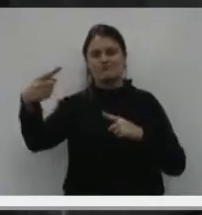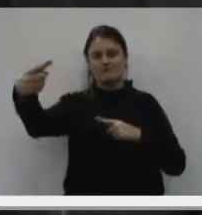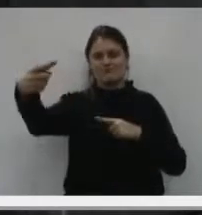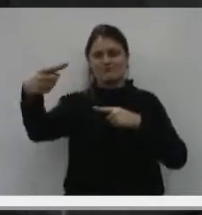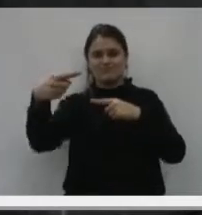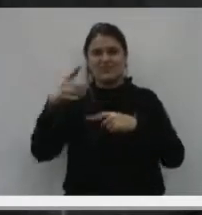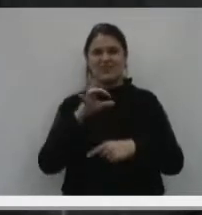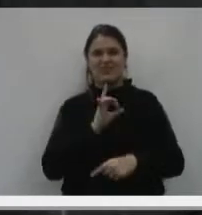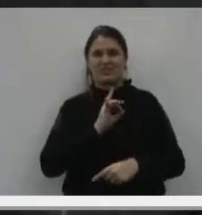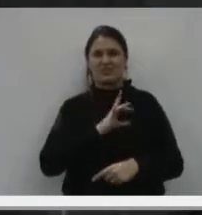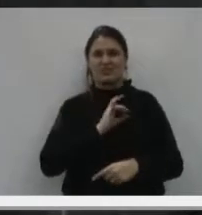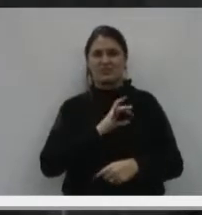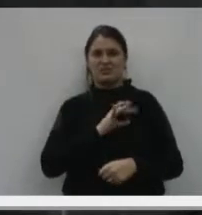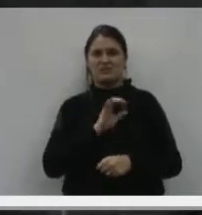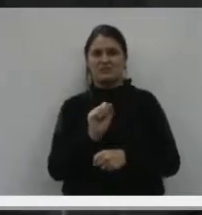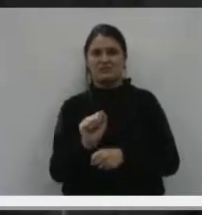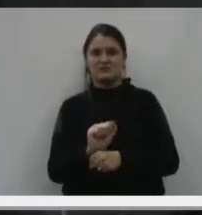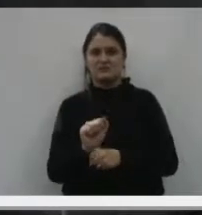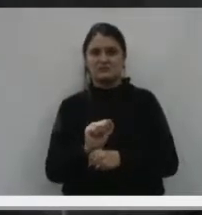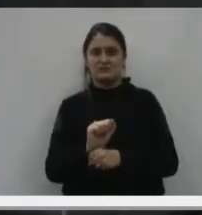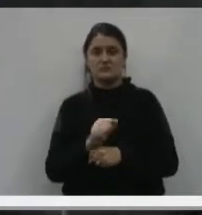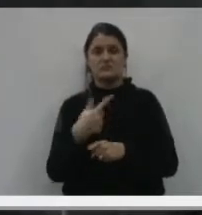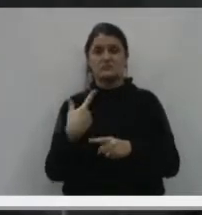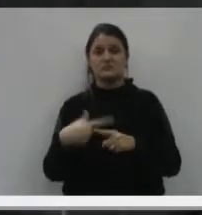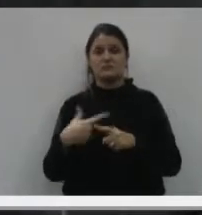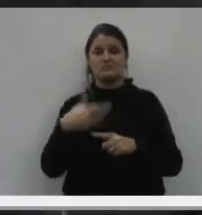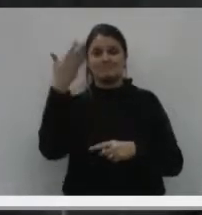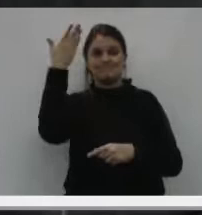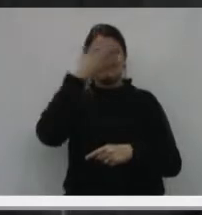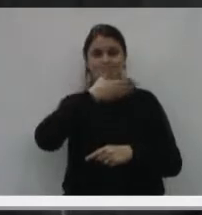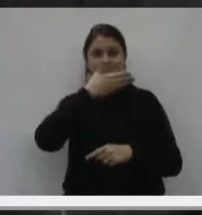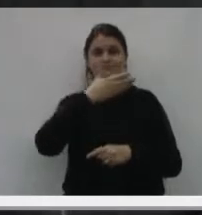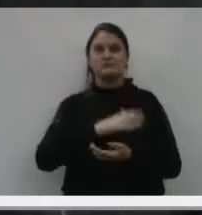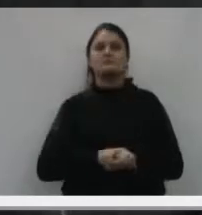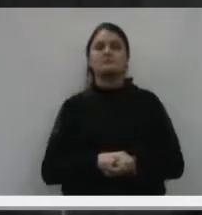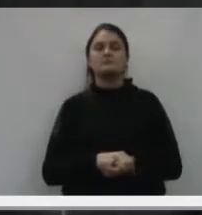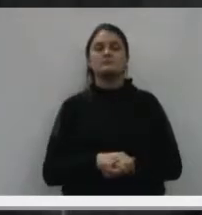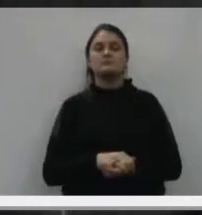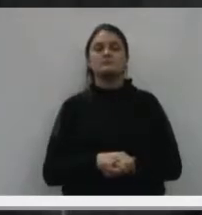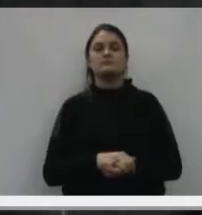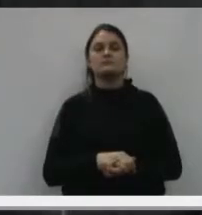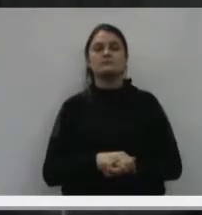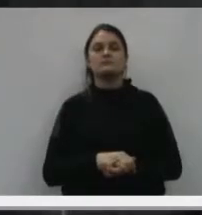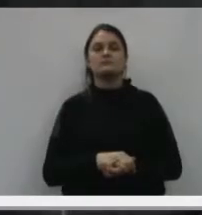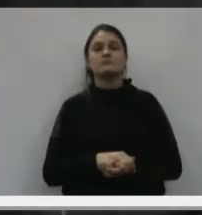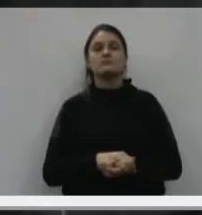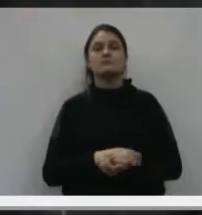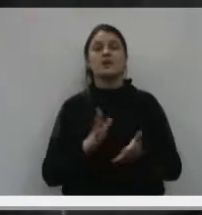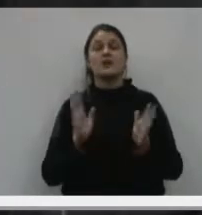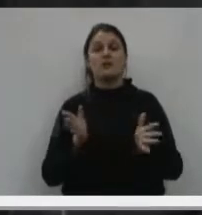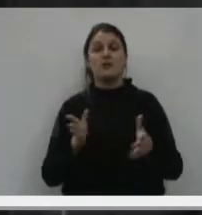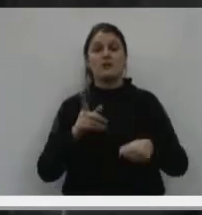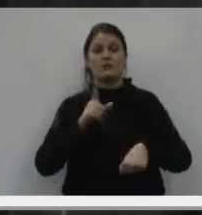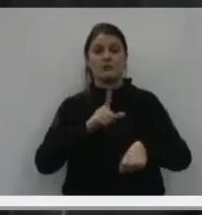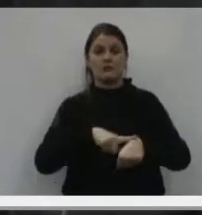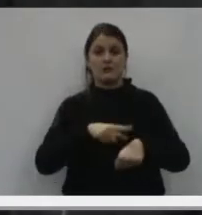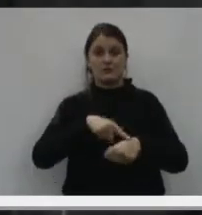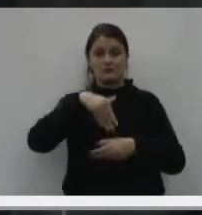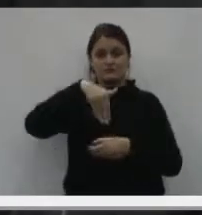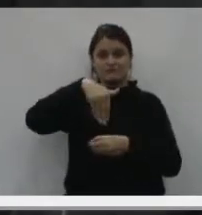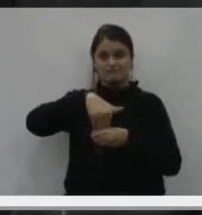é o trecho mais temido por qualquer um de nós ao dirigirmos. E vem o período